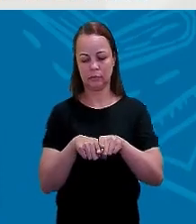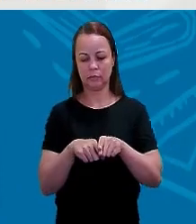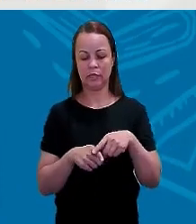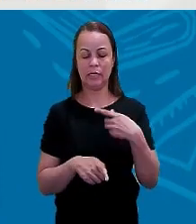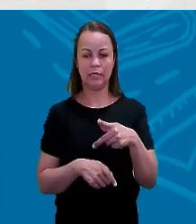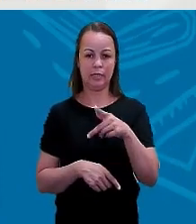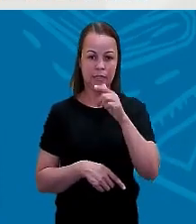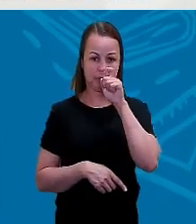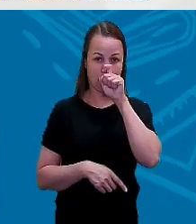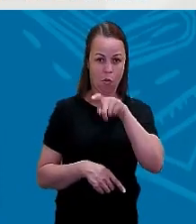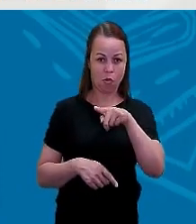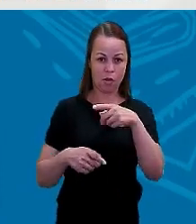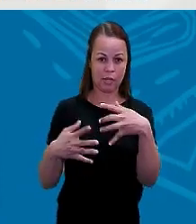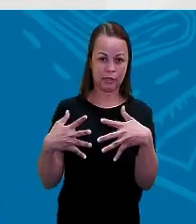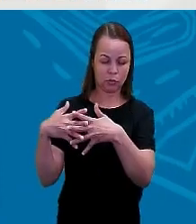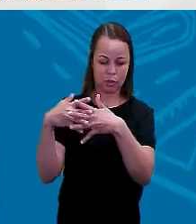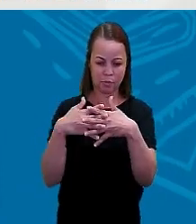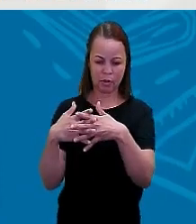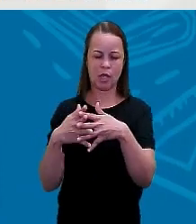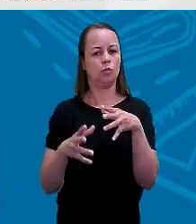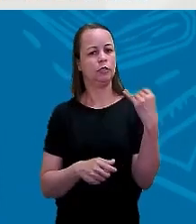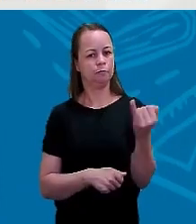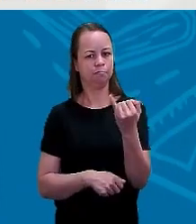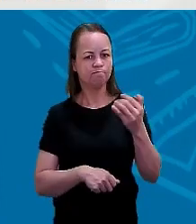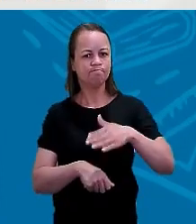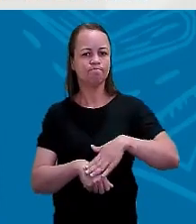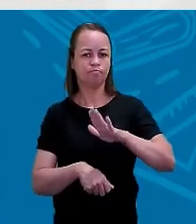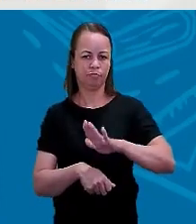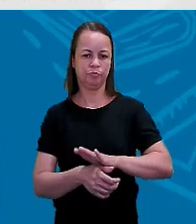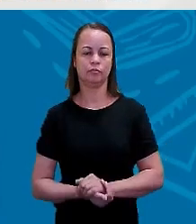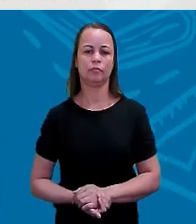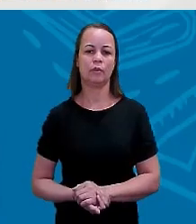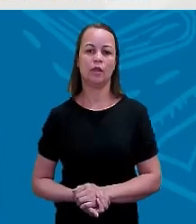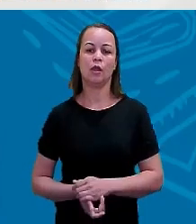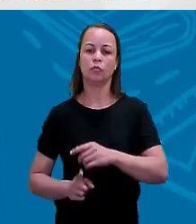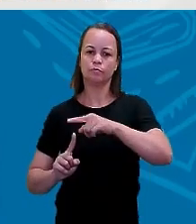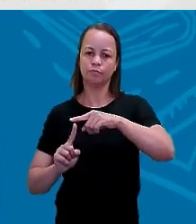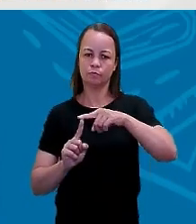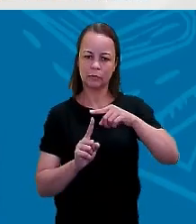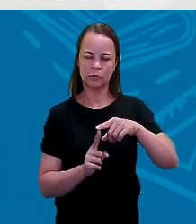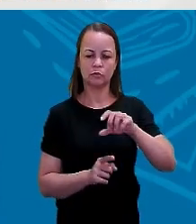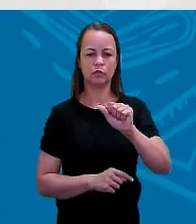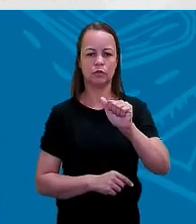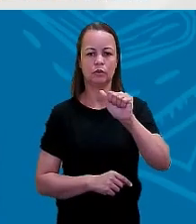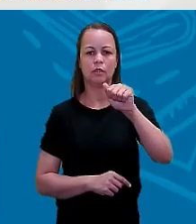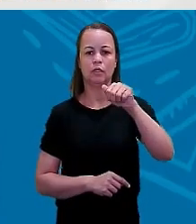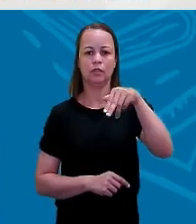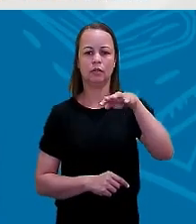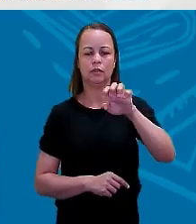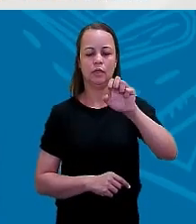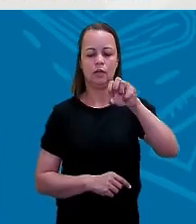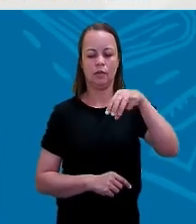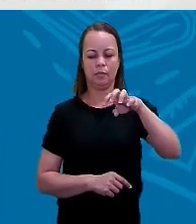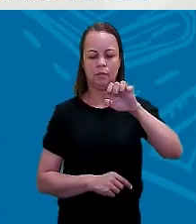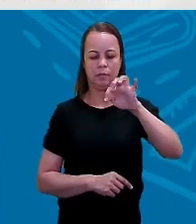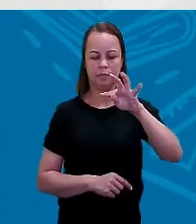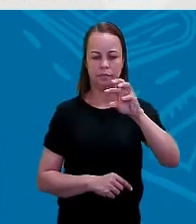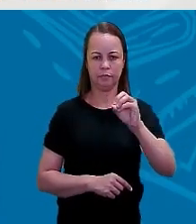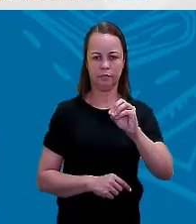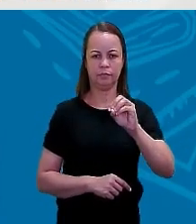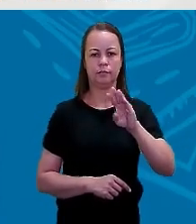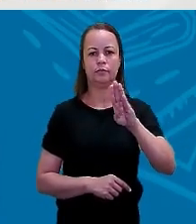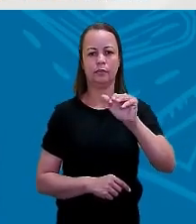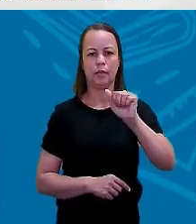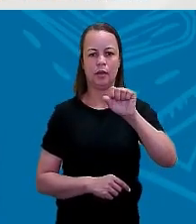é fundamental, tá certo? E é um dos tipos de saneamento básico que nós, seres humanos, precisamos,